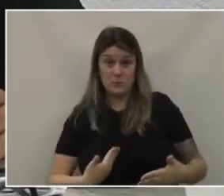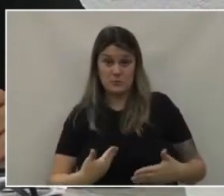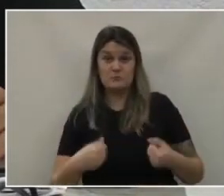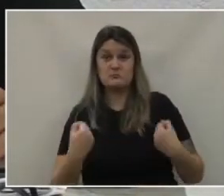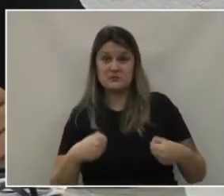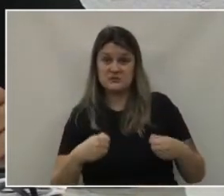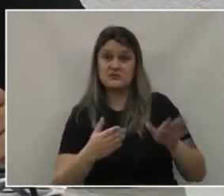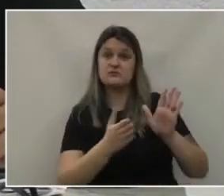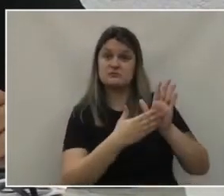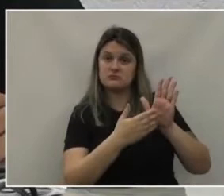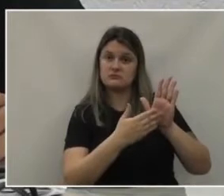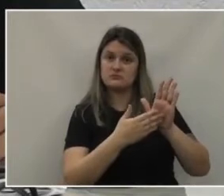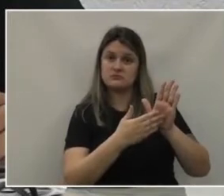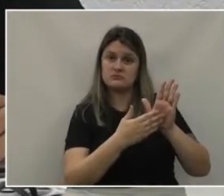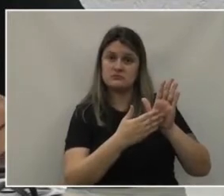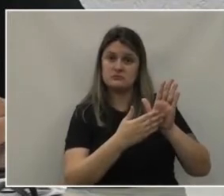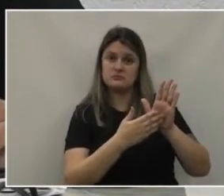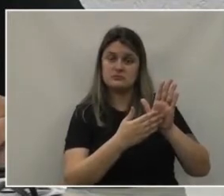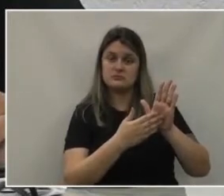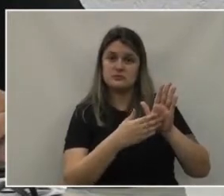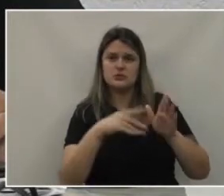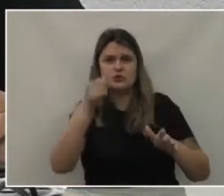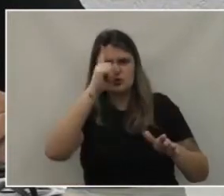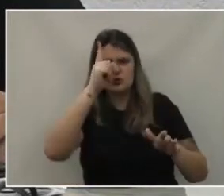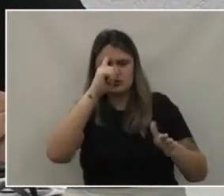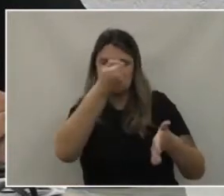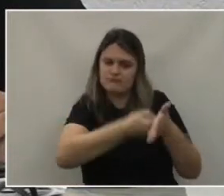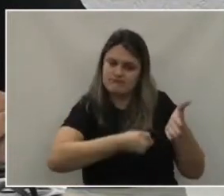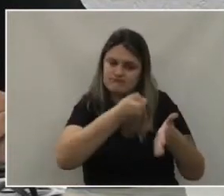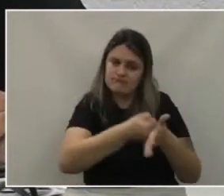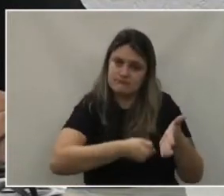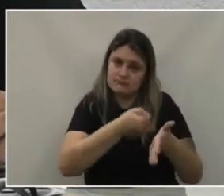nisso, investido todo dia.